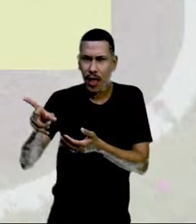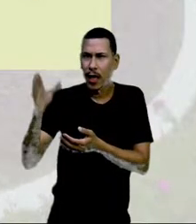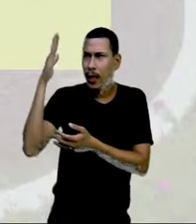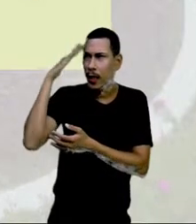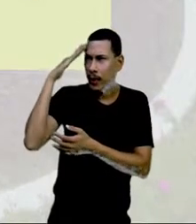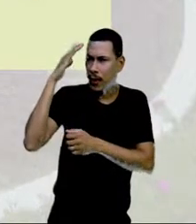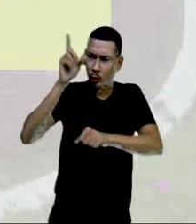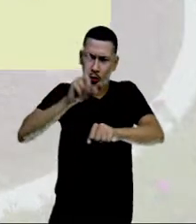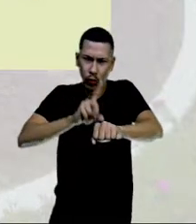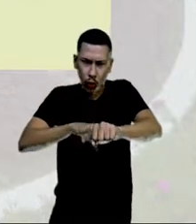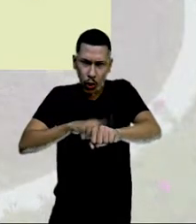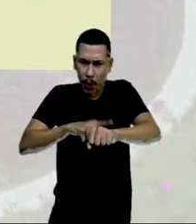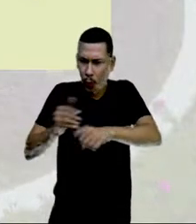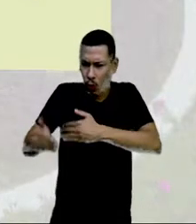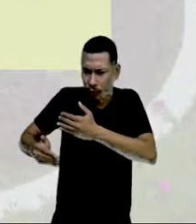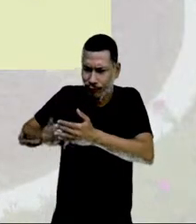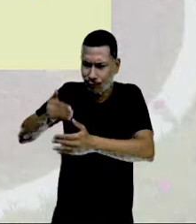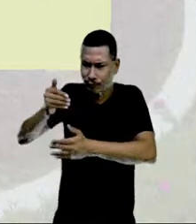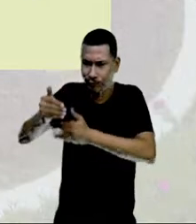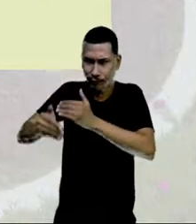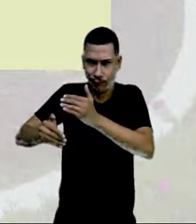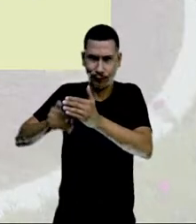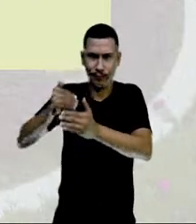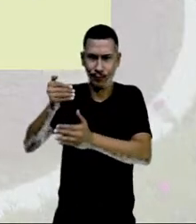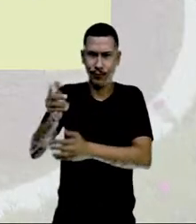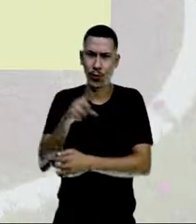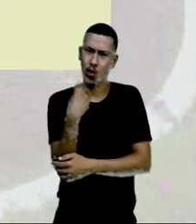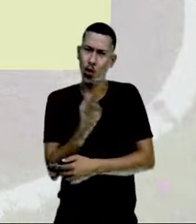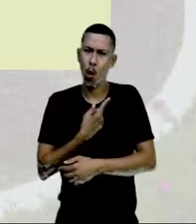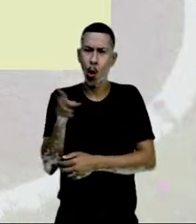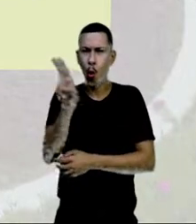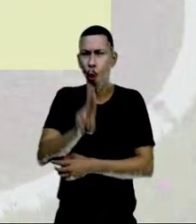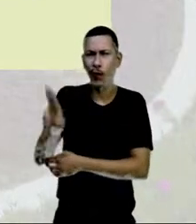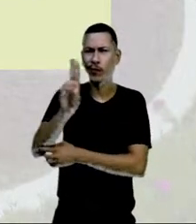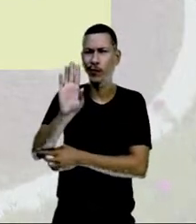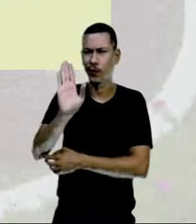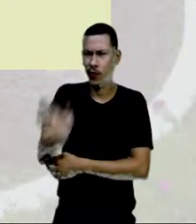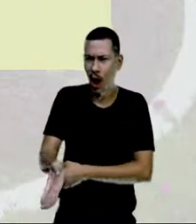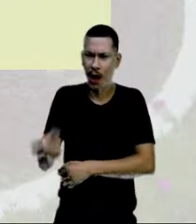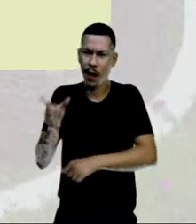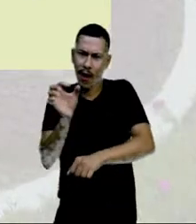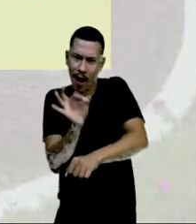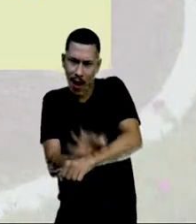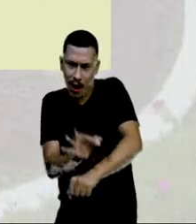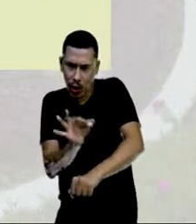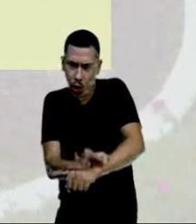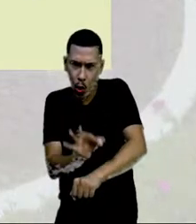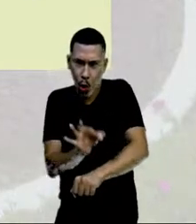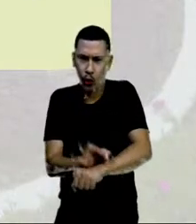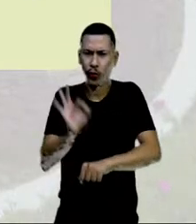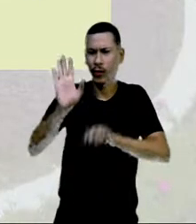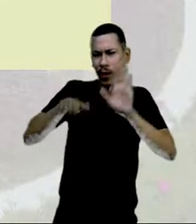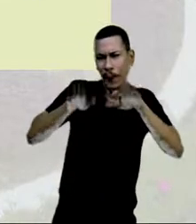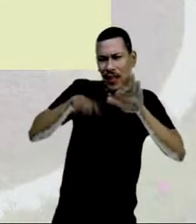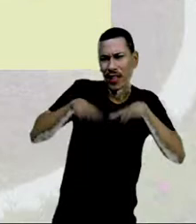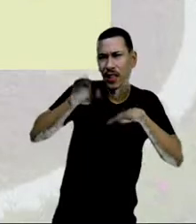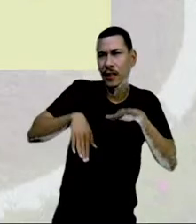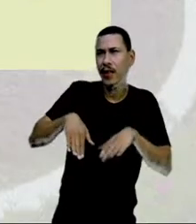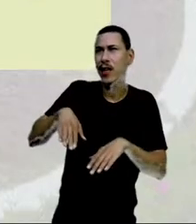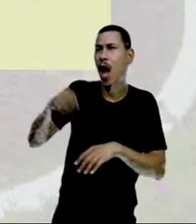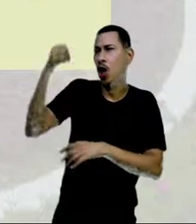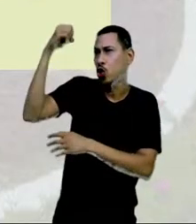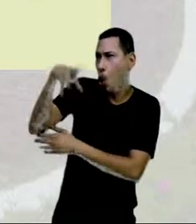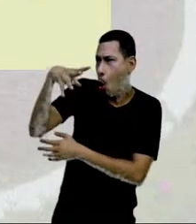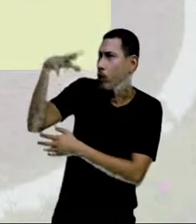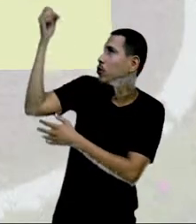se aperfeiçoando ao longo do tempo. A gente passou por relógio que dependia da luz solar para ver o